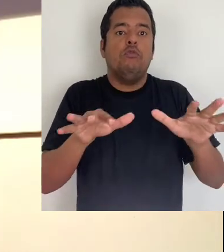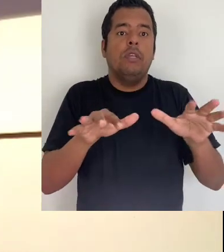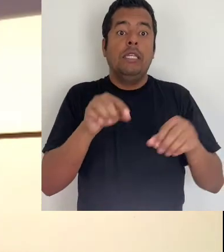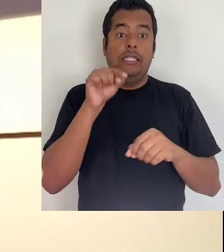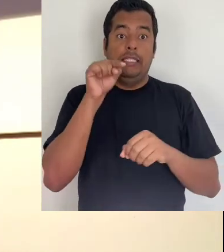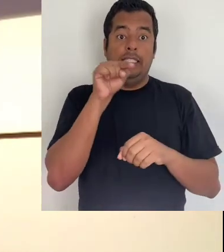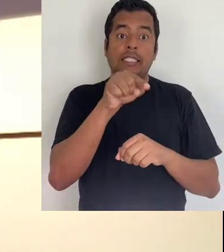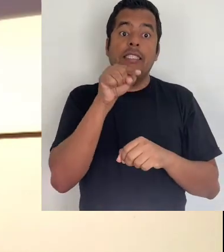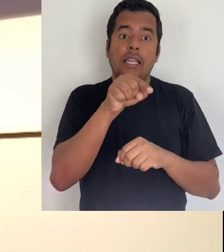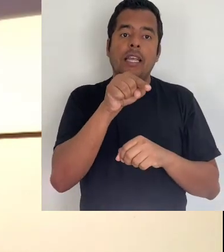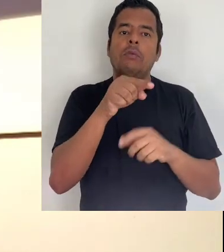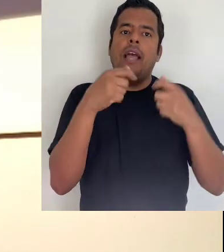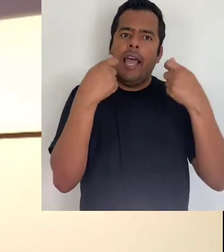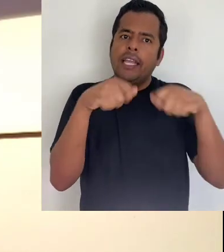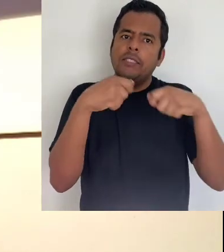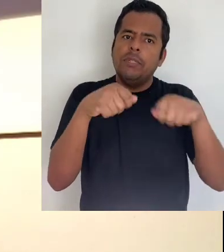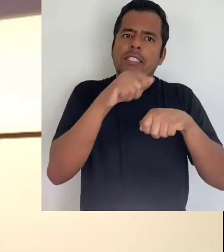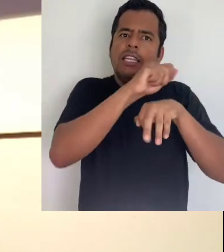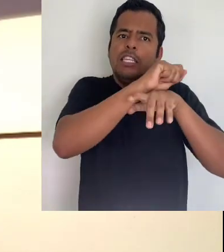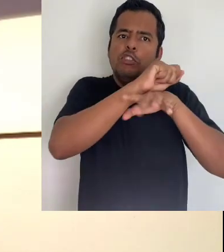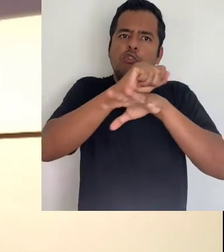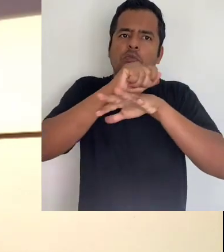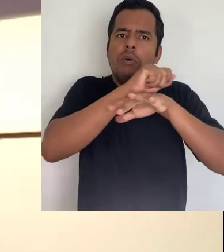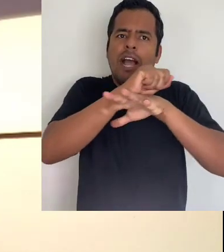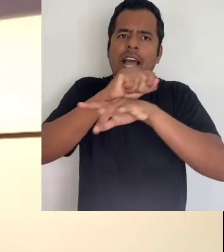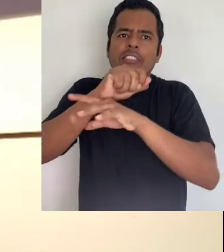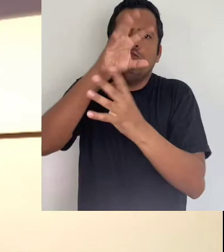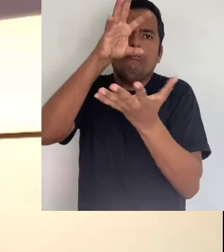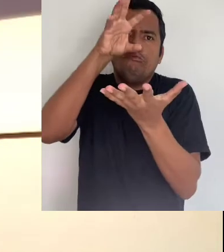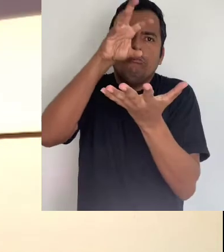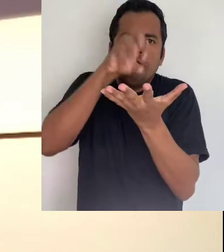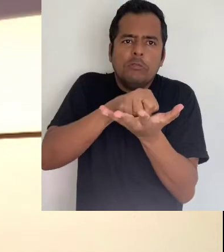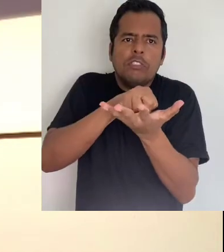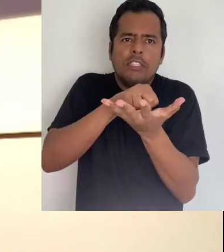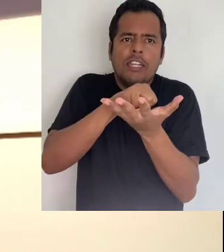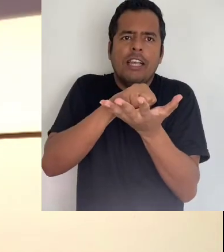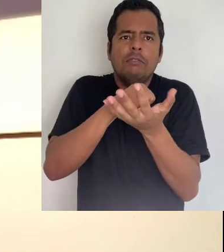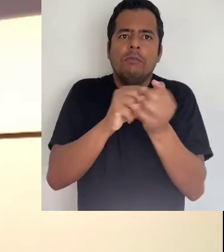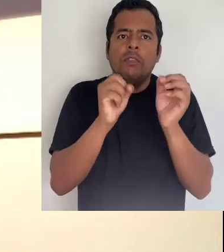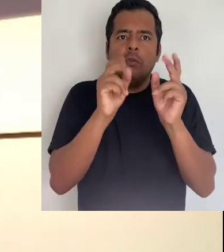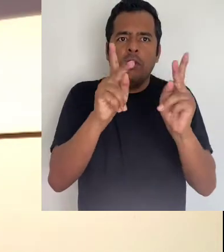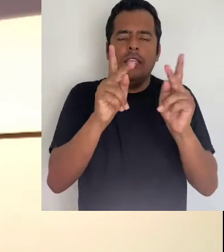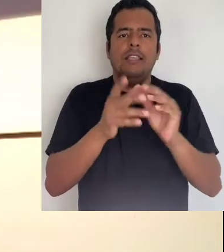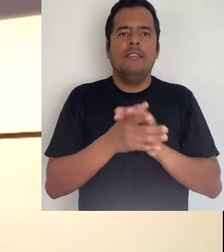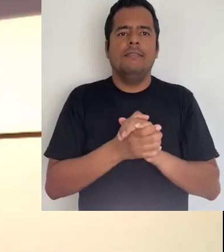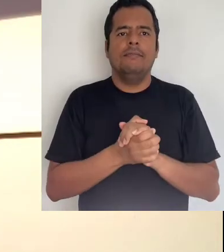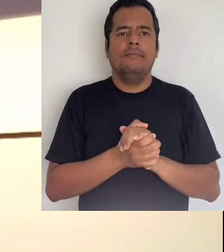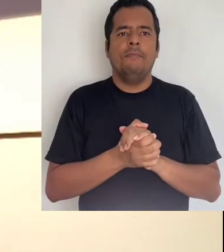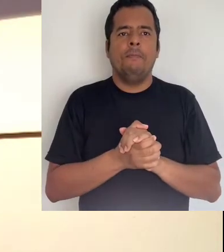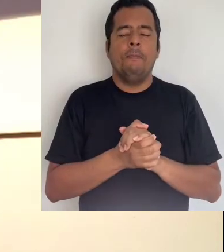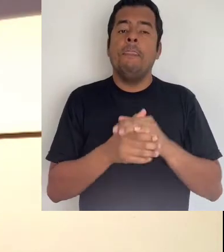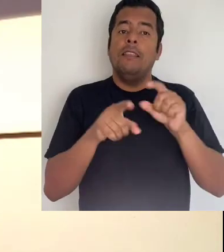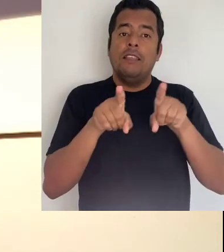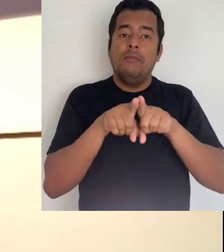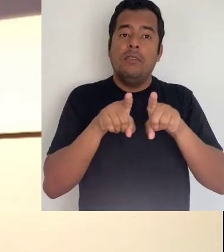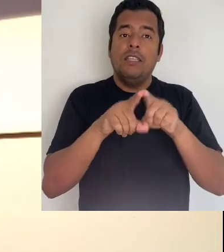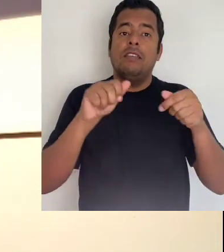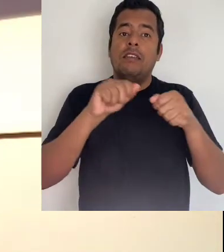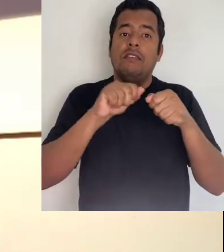meio, tá? Então nesse caso específico a gente precisa de um ácido concentrado, tá bem?